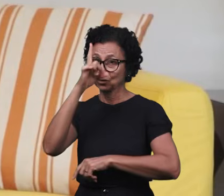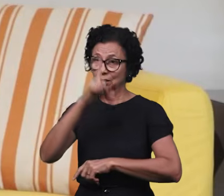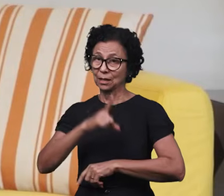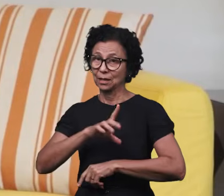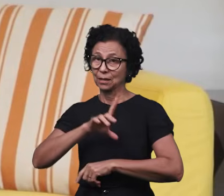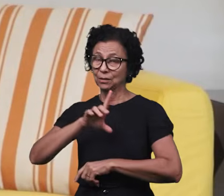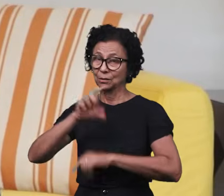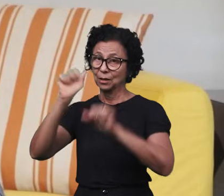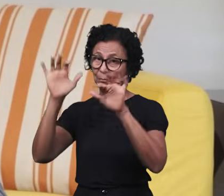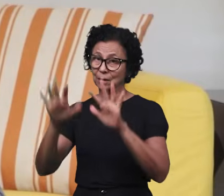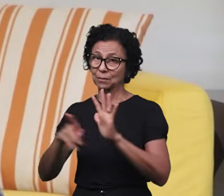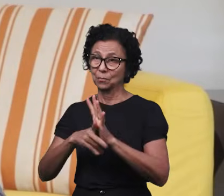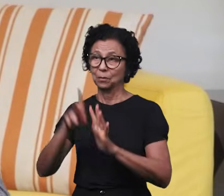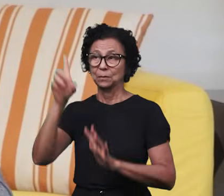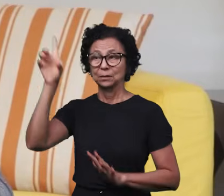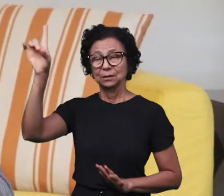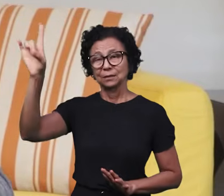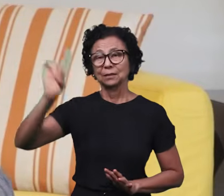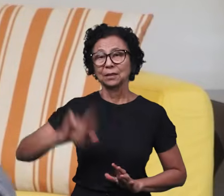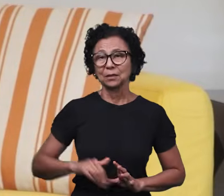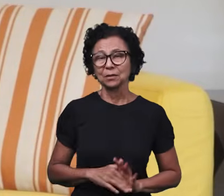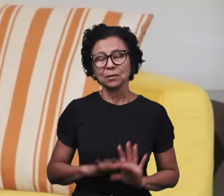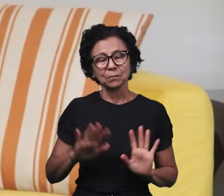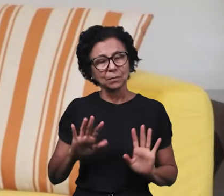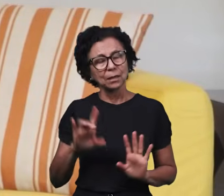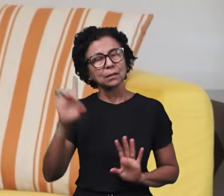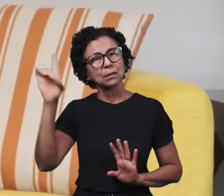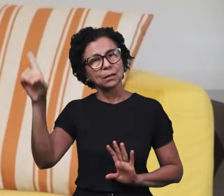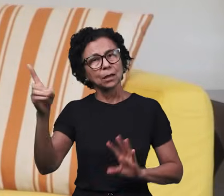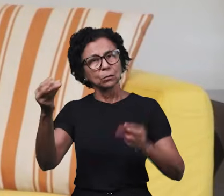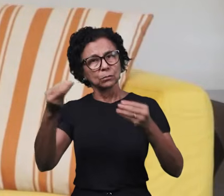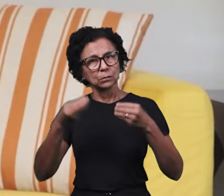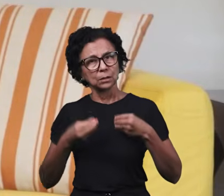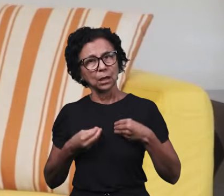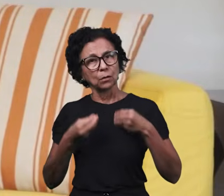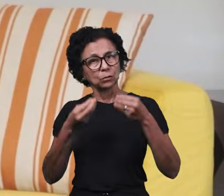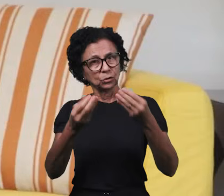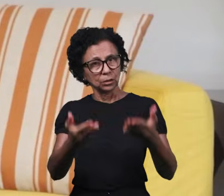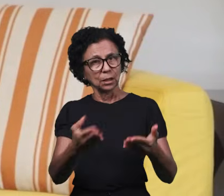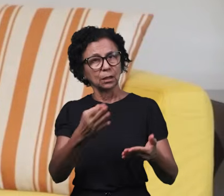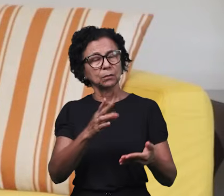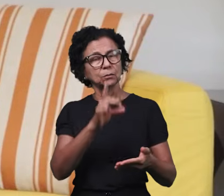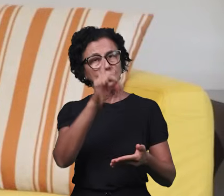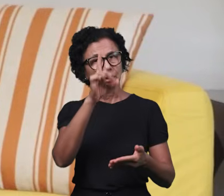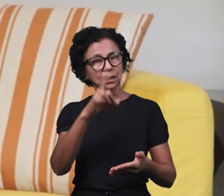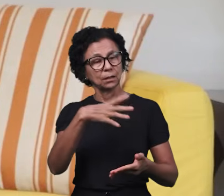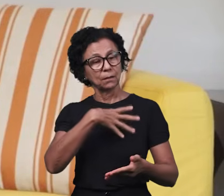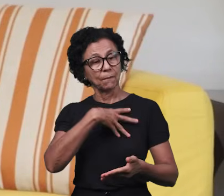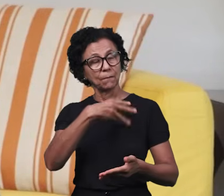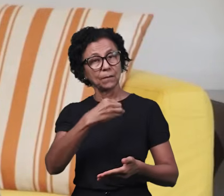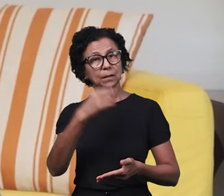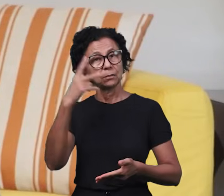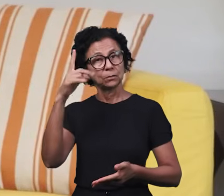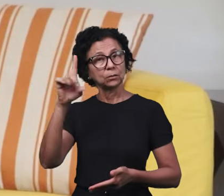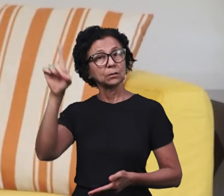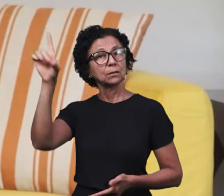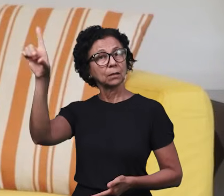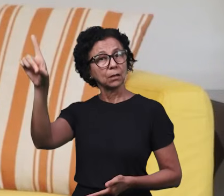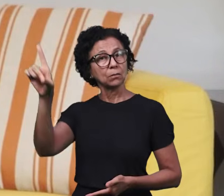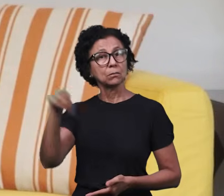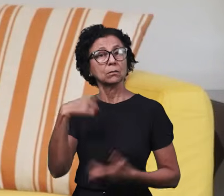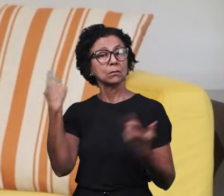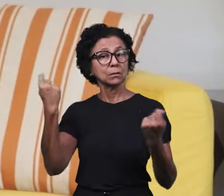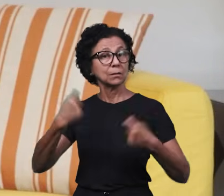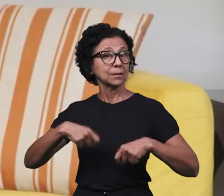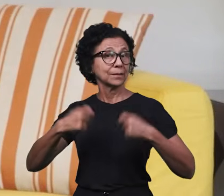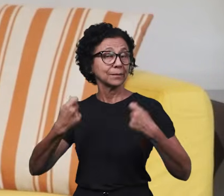rejeitou, mas nesse Novo Testamento, nessa nova aliança, o Senhor colocou à nossa disposição esta bênção, sermos filhos. Amém. Mas